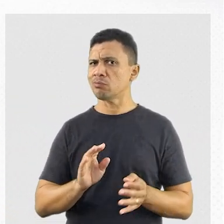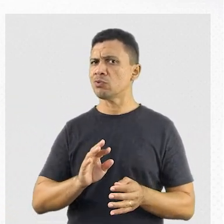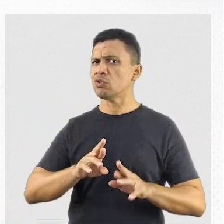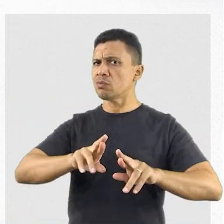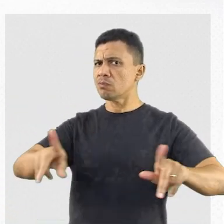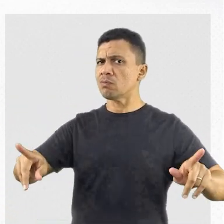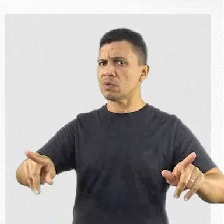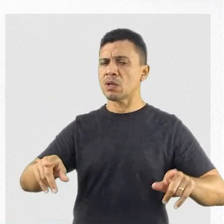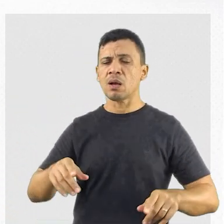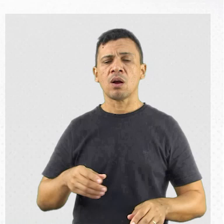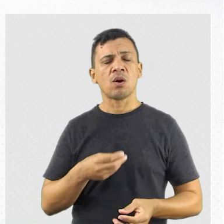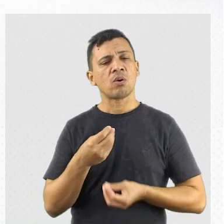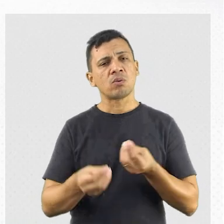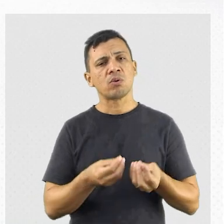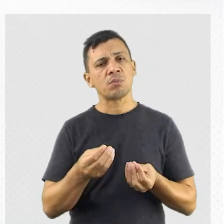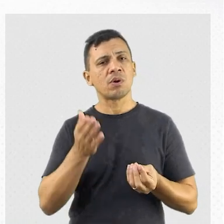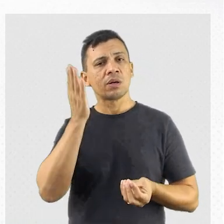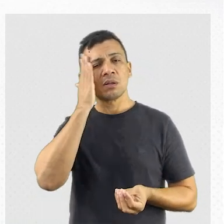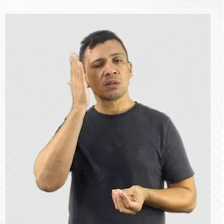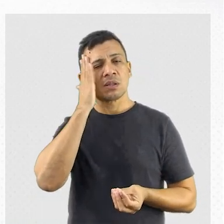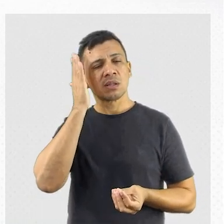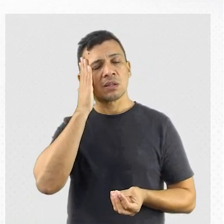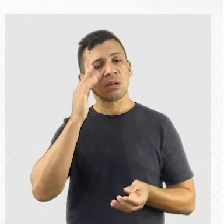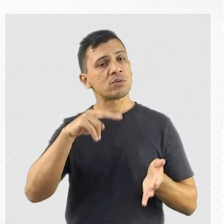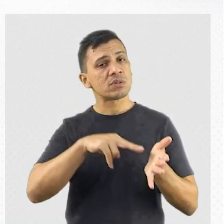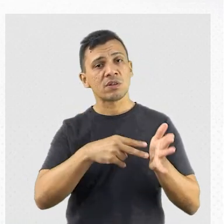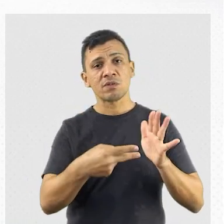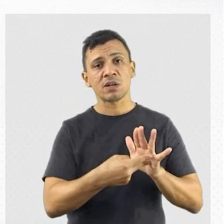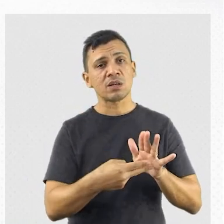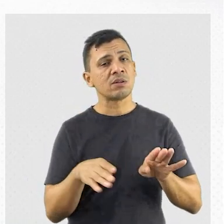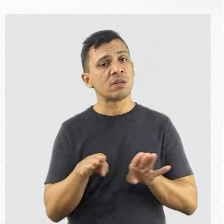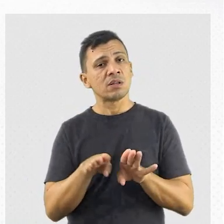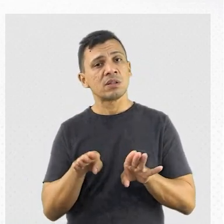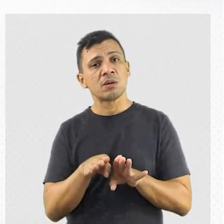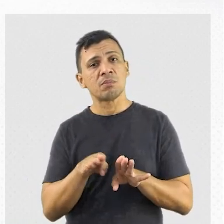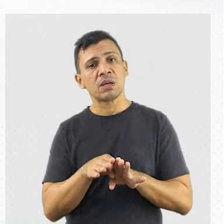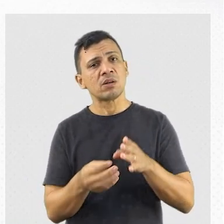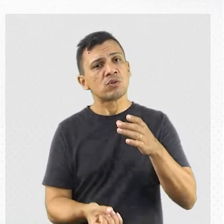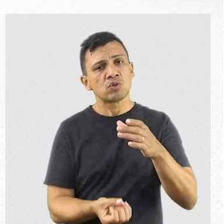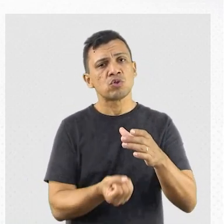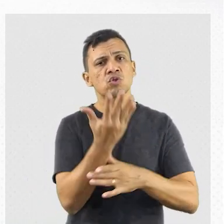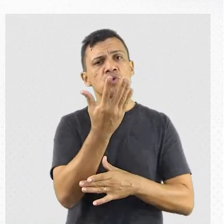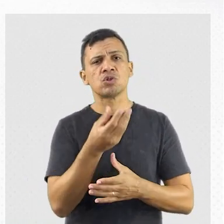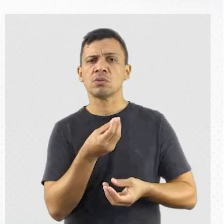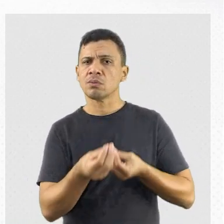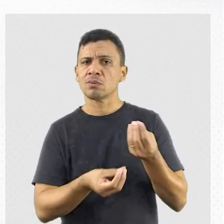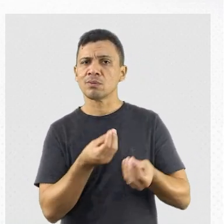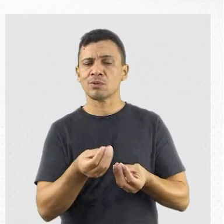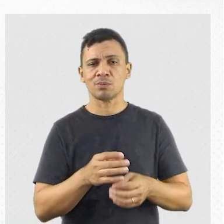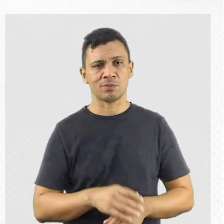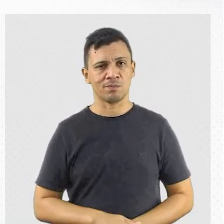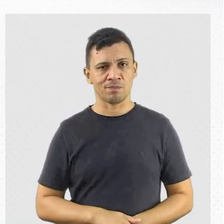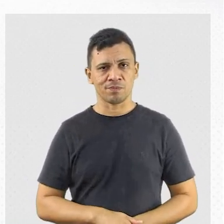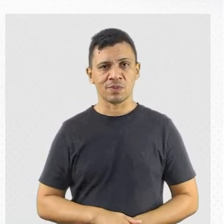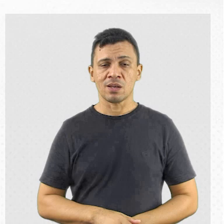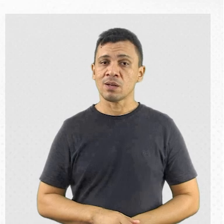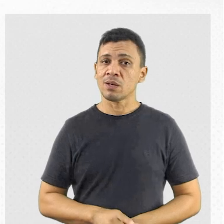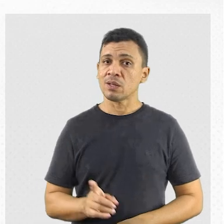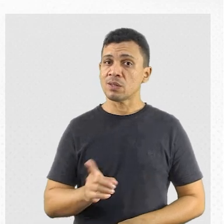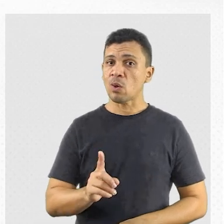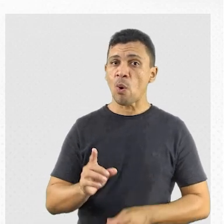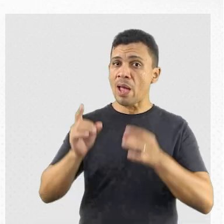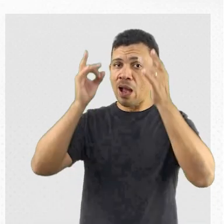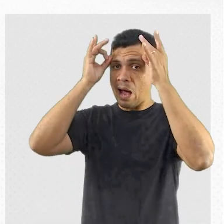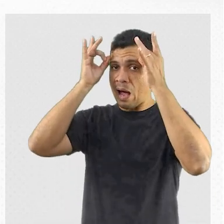quer dizer que a gente consegue pensar como os burgueses pensam. Então, assim, isso exatamente isso que Marx